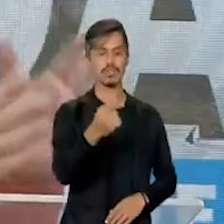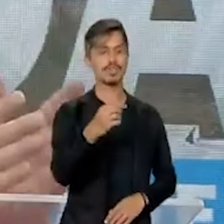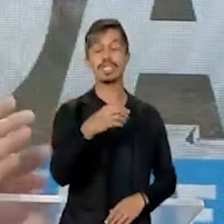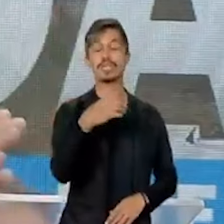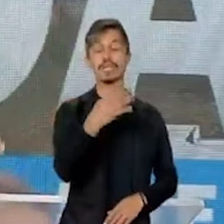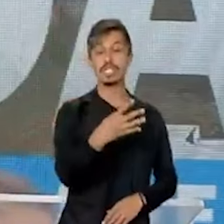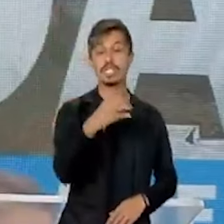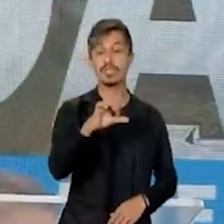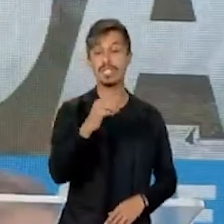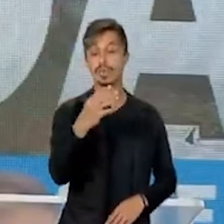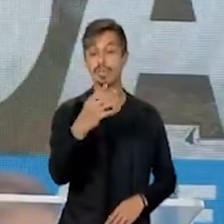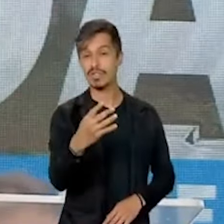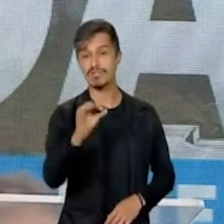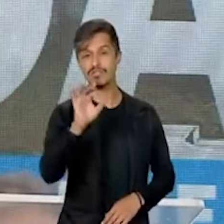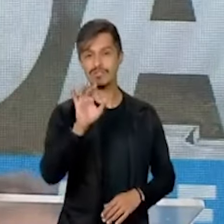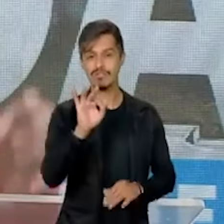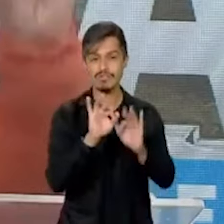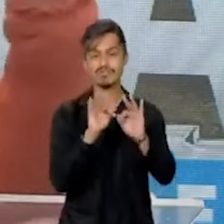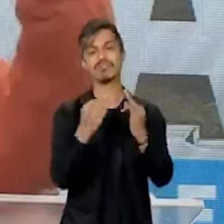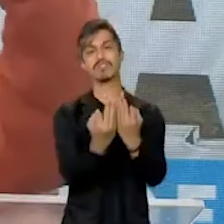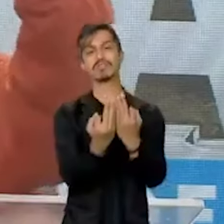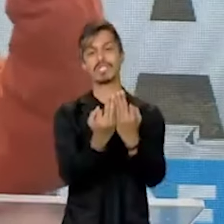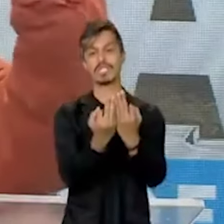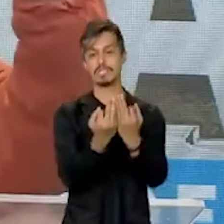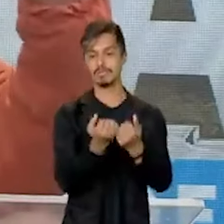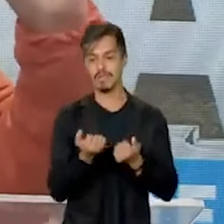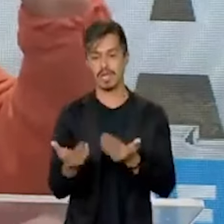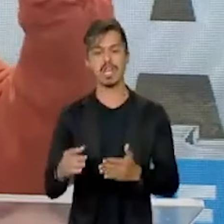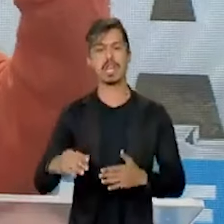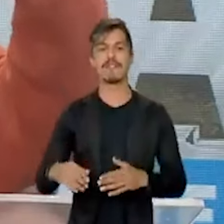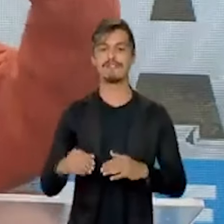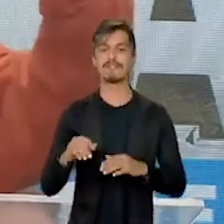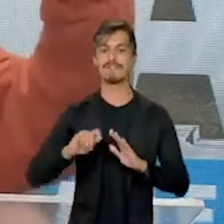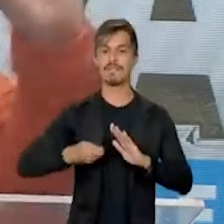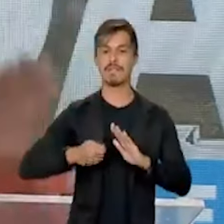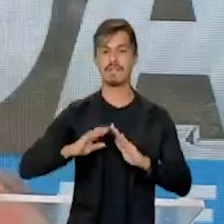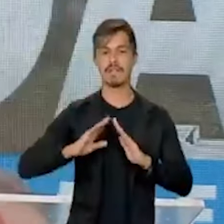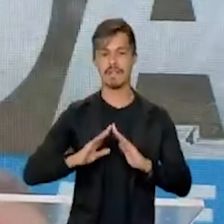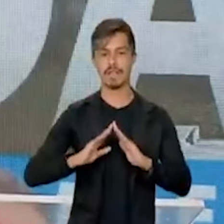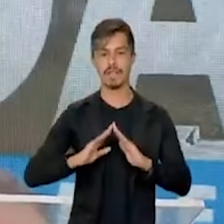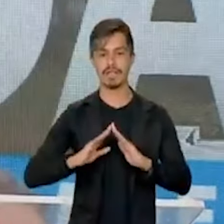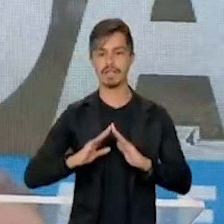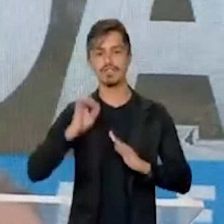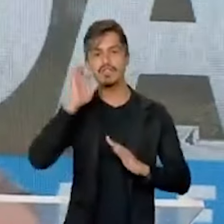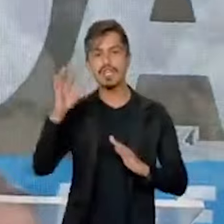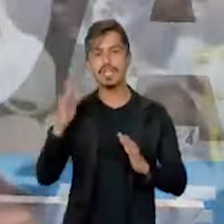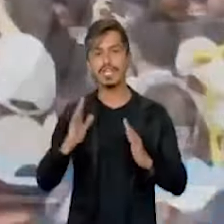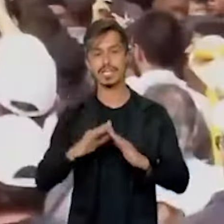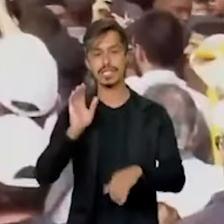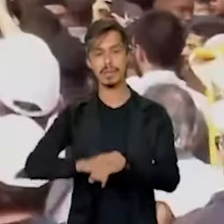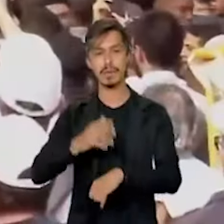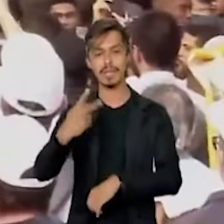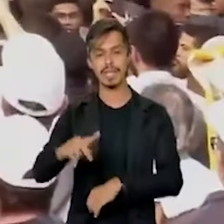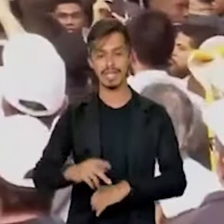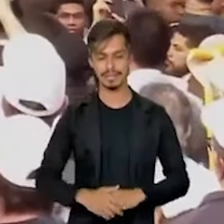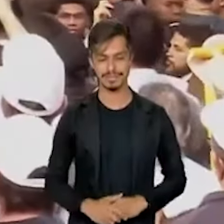494 famílias receberão hoje a sua chave, o sonho da casa própria.